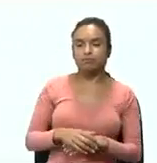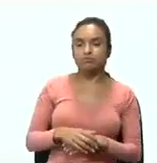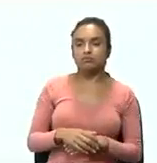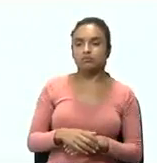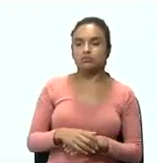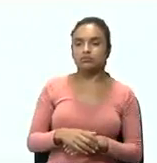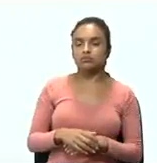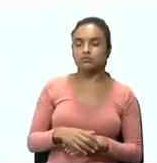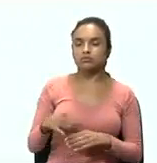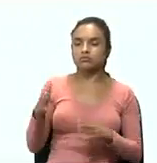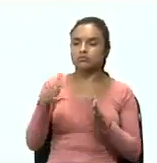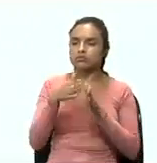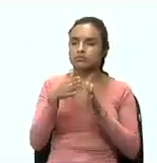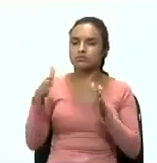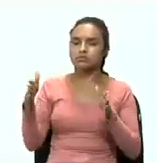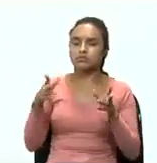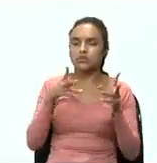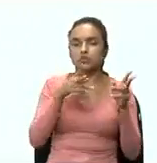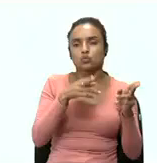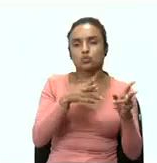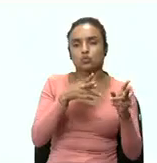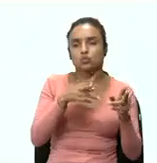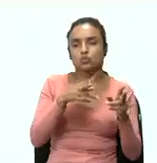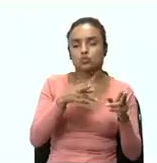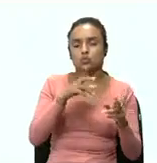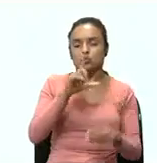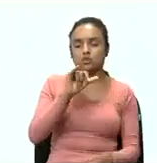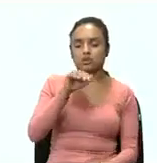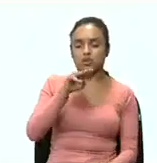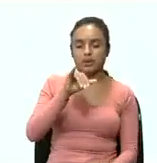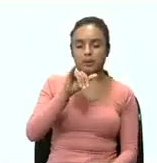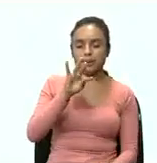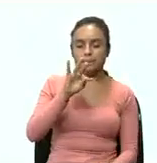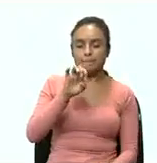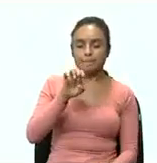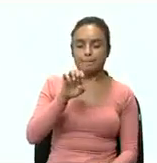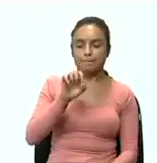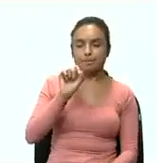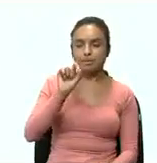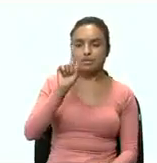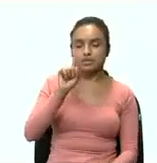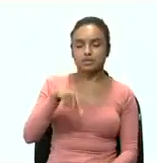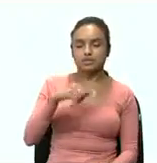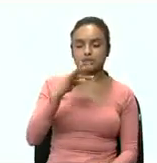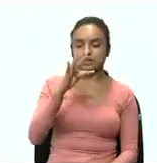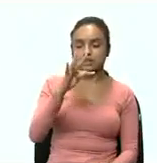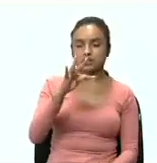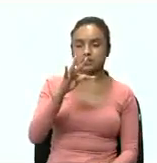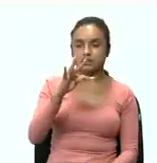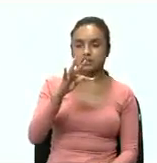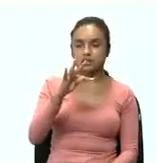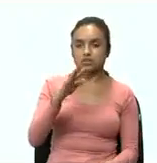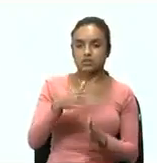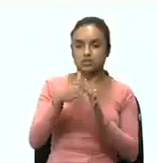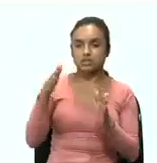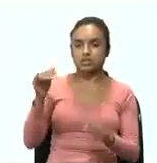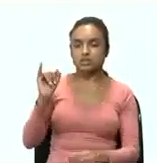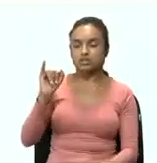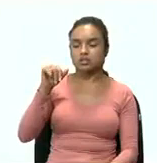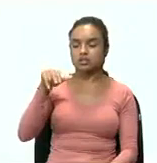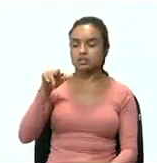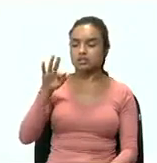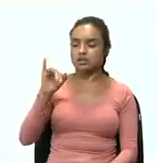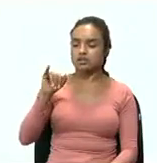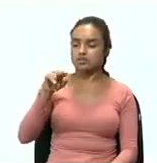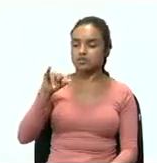Isso daqui no caso é igual limite de t tendendo ao infinito.